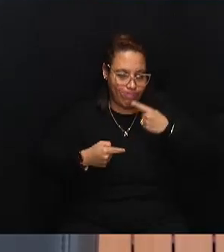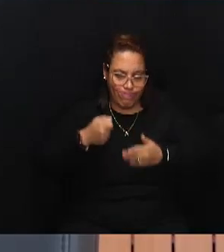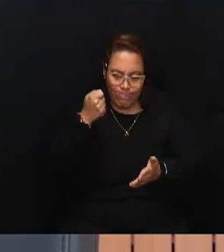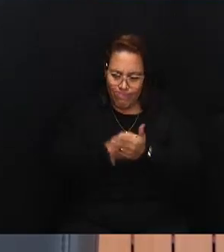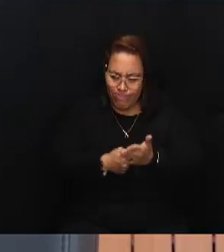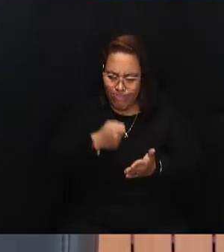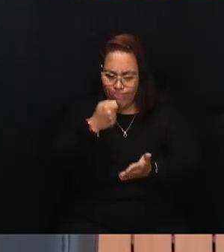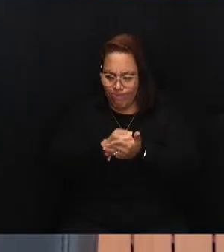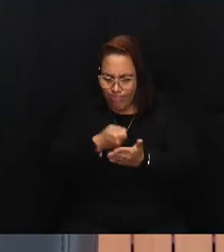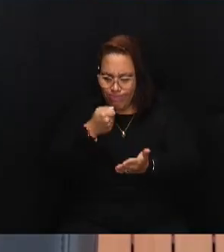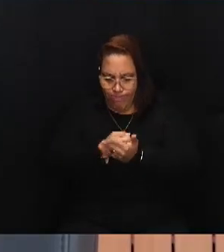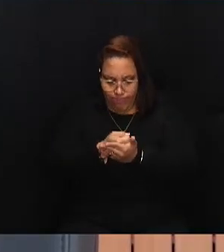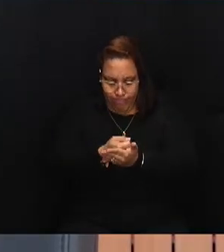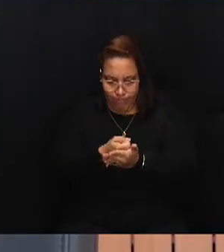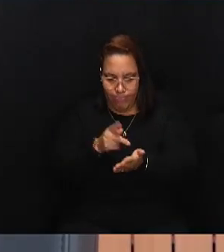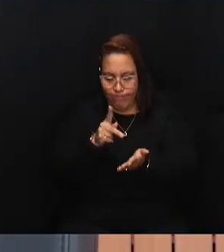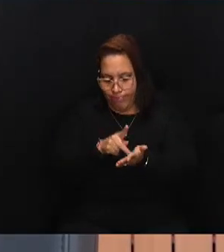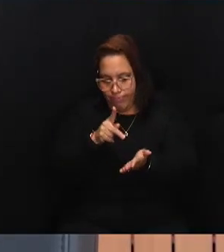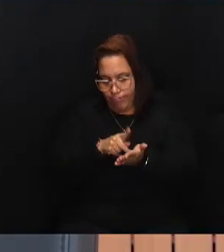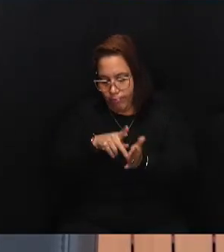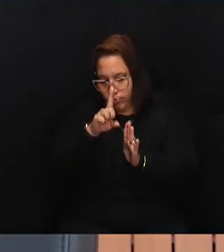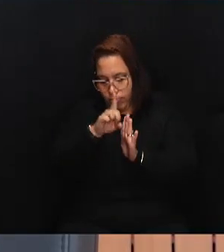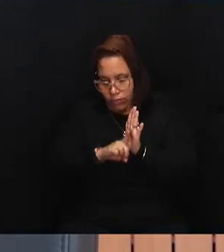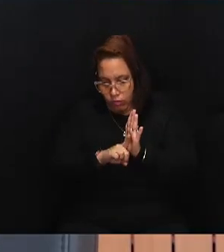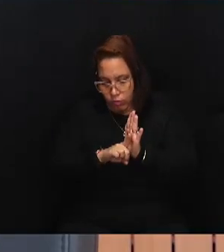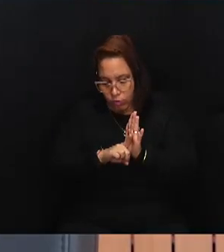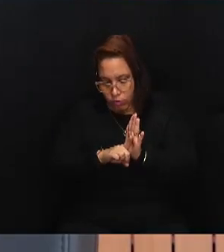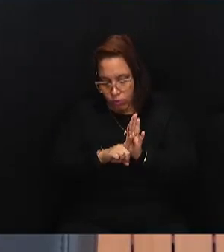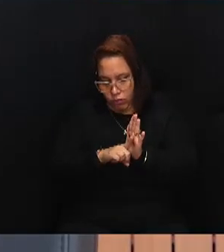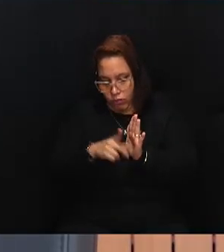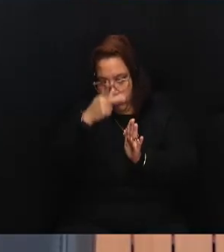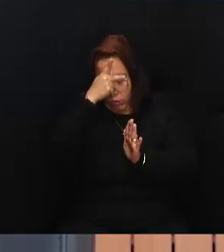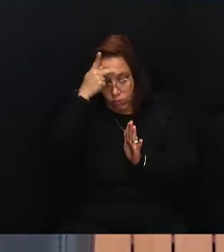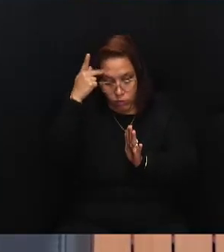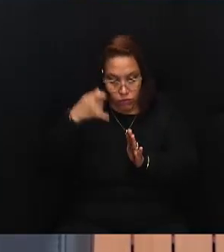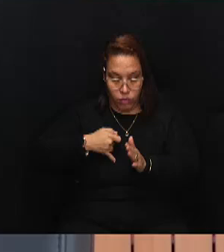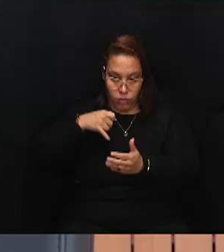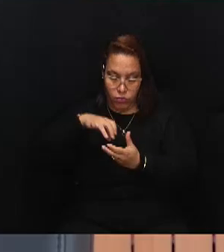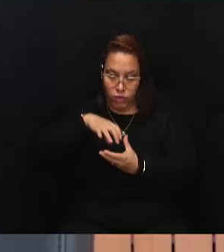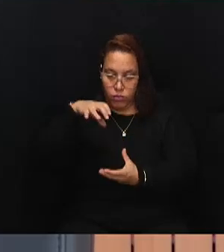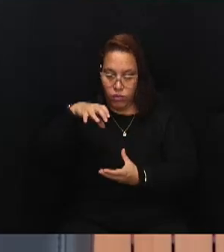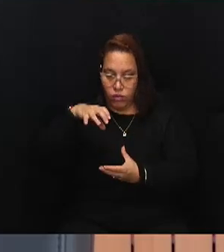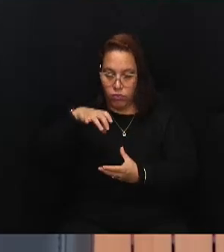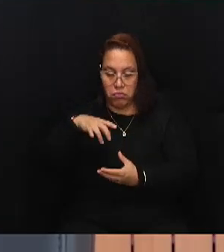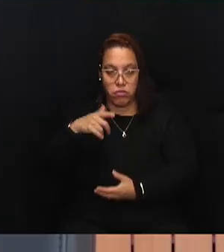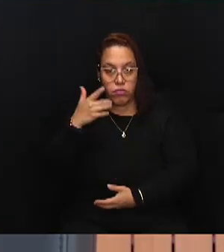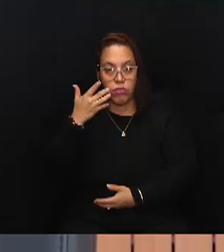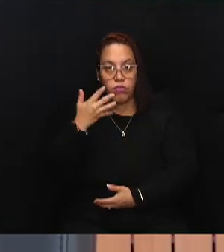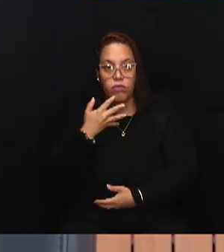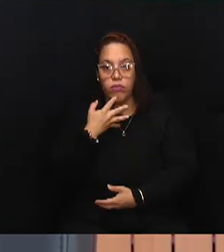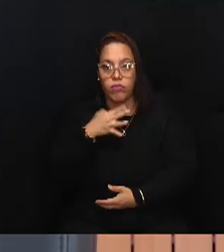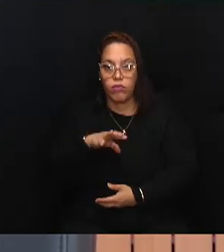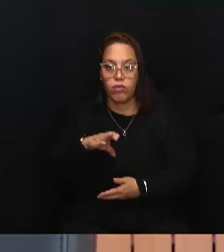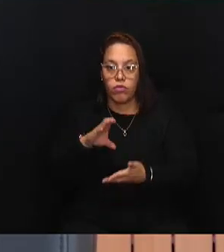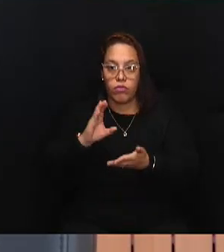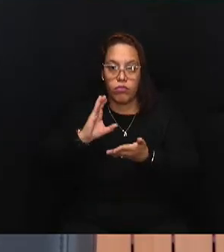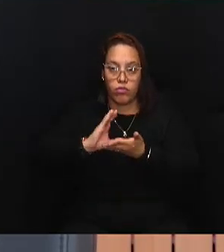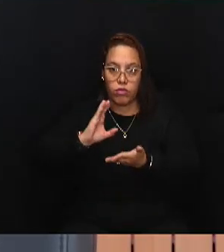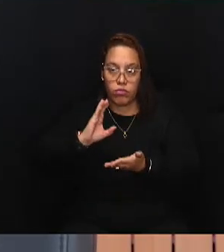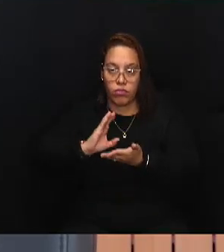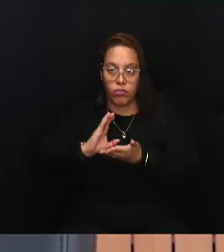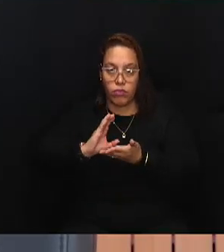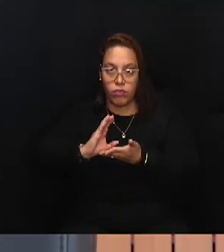bastante para a efetividade dos direitos das pessoas idosas. Então, para quem não conhece, o Conselho é um